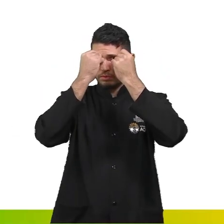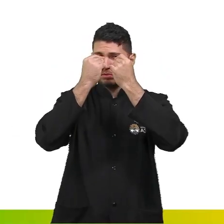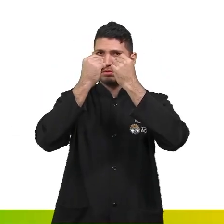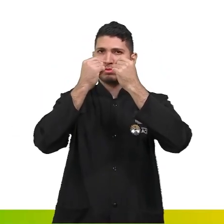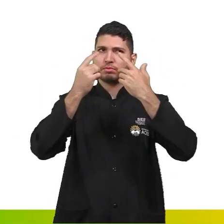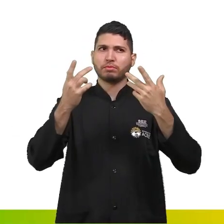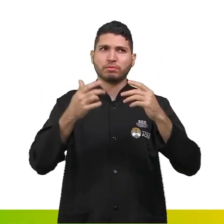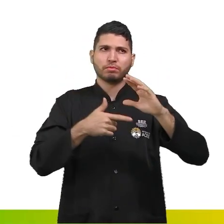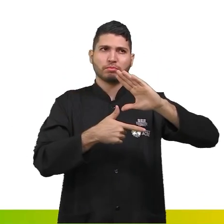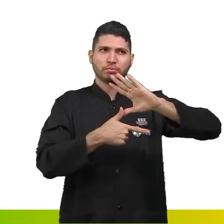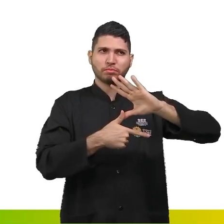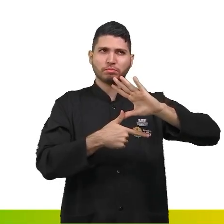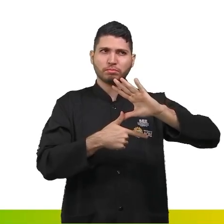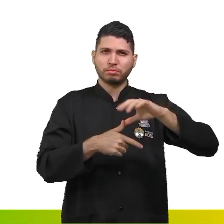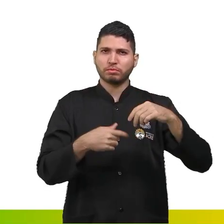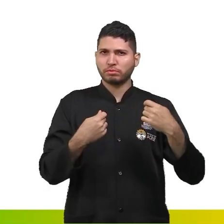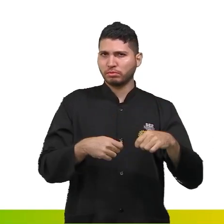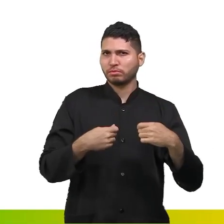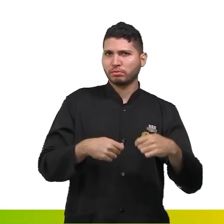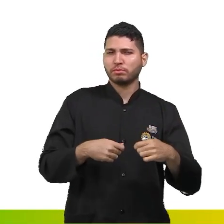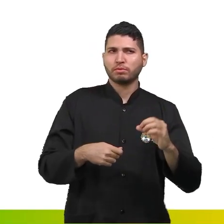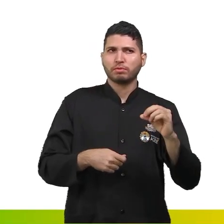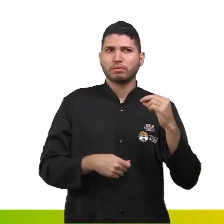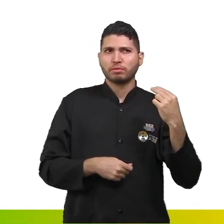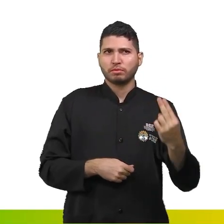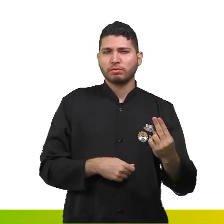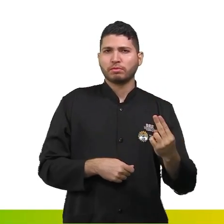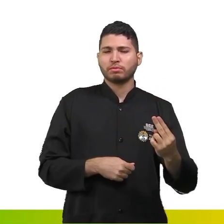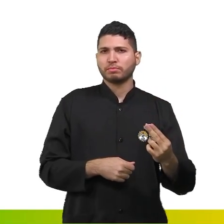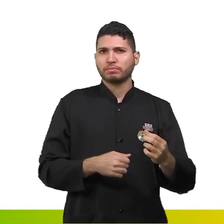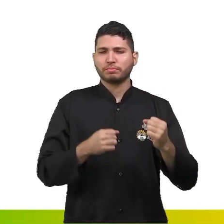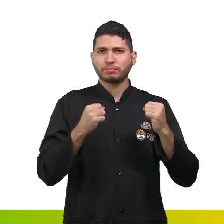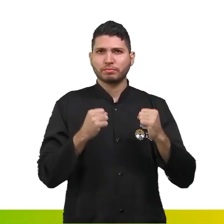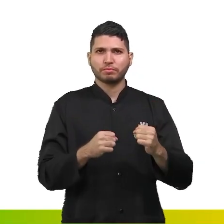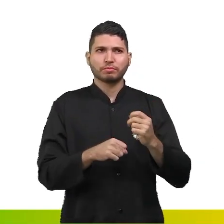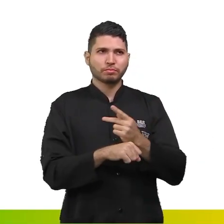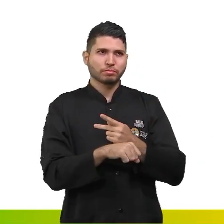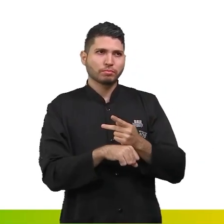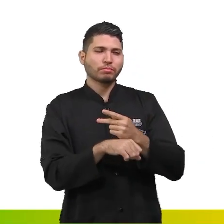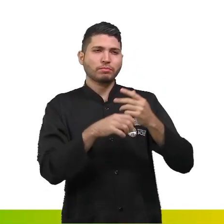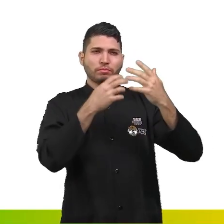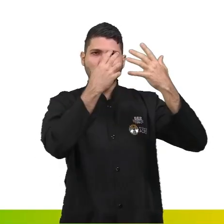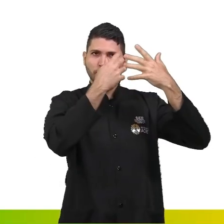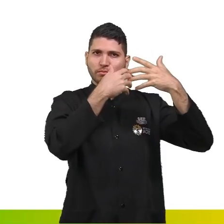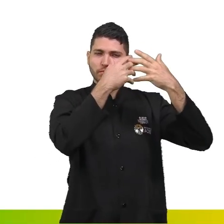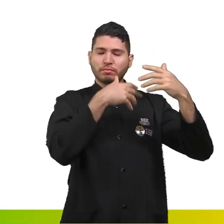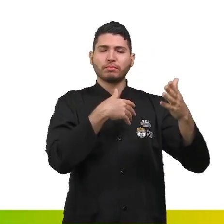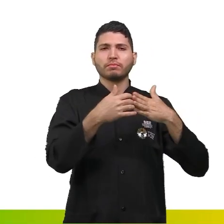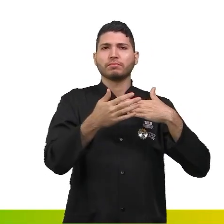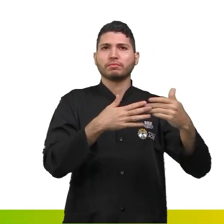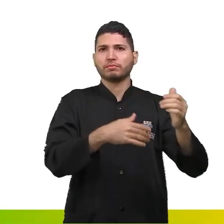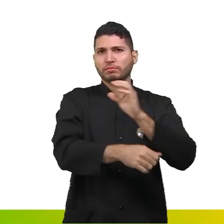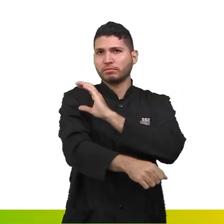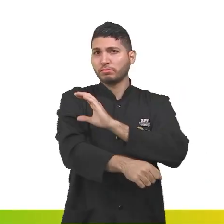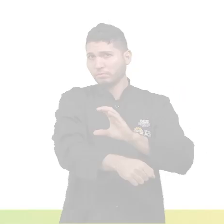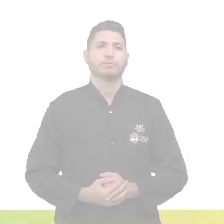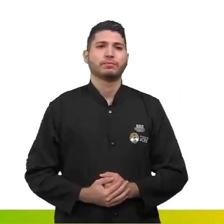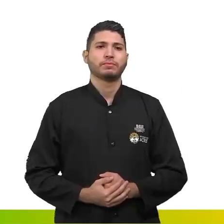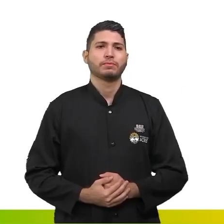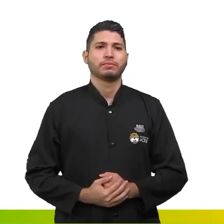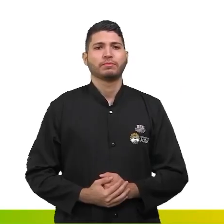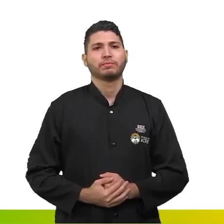para estudar filosofia, ou eu posso procurar essa reflexão em profundidade em qualquer cultura, em qualquer grupo.